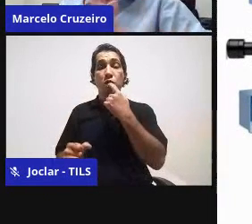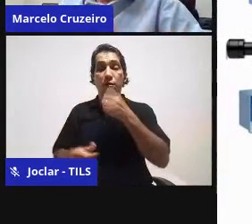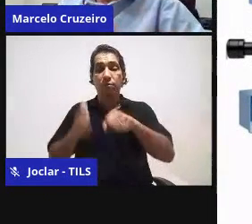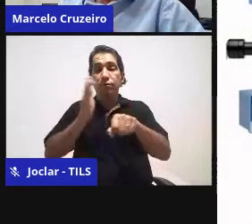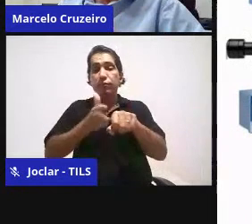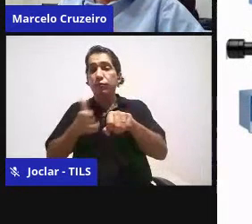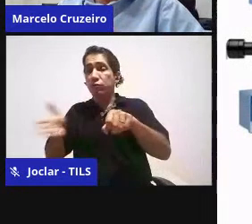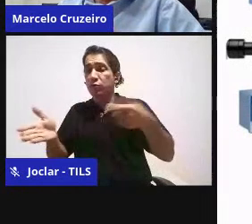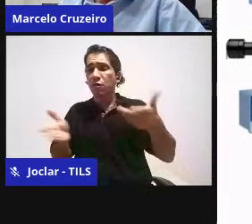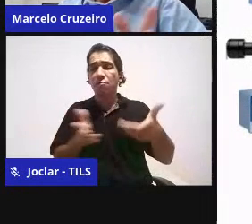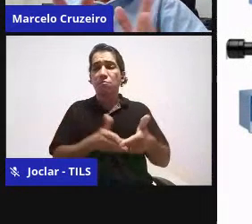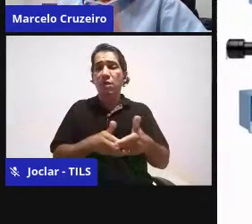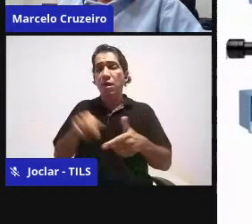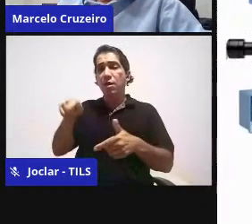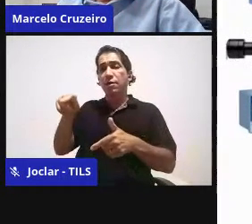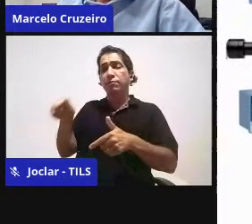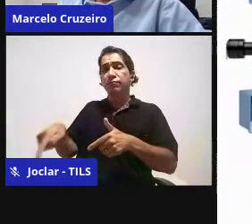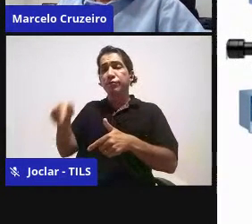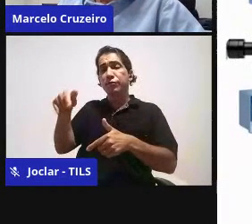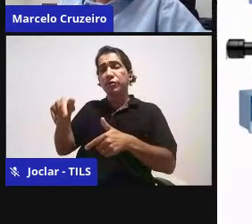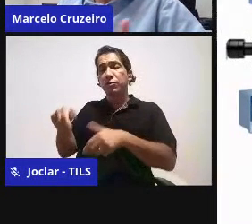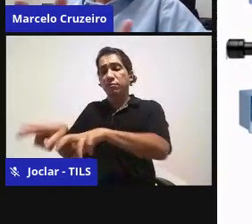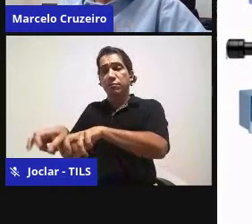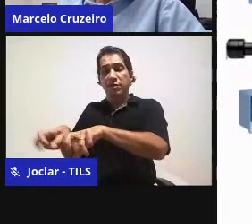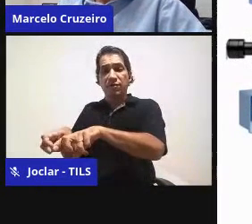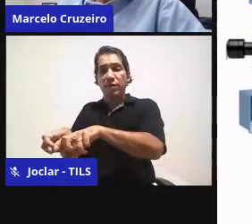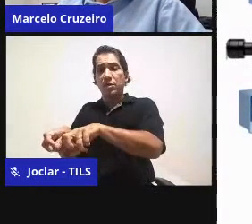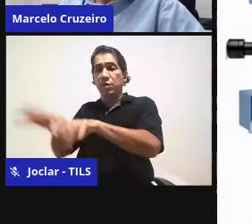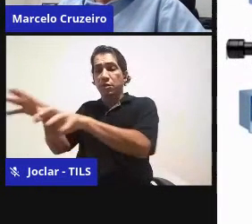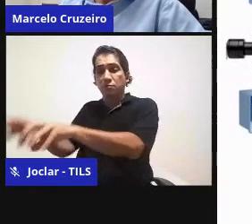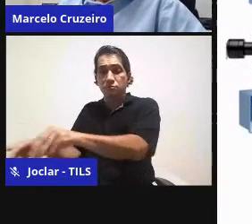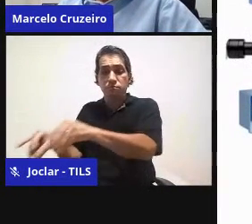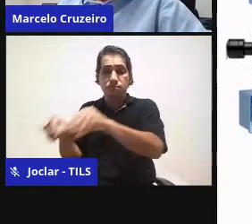campo e chegam numa linha de produção